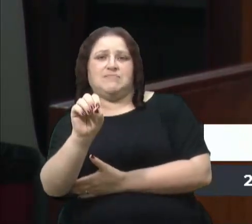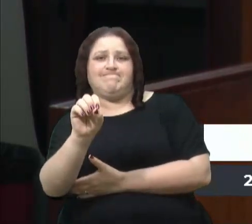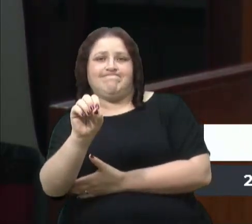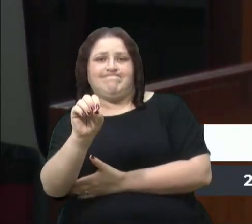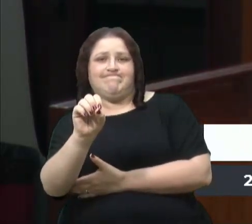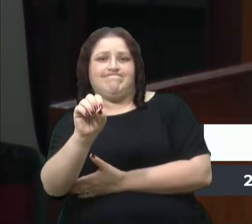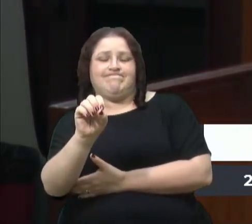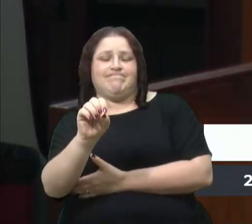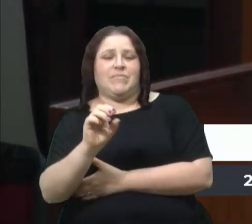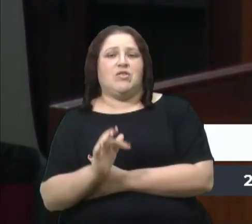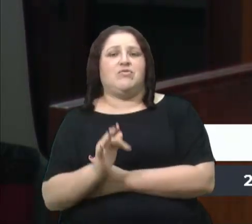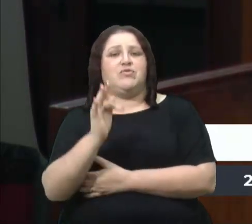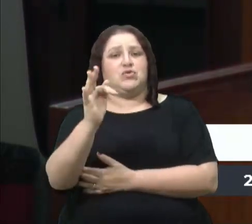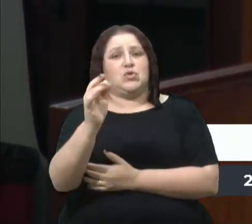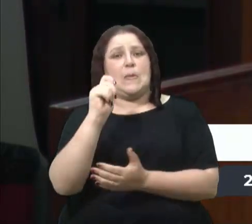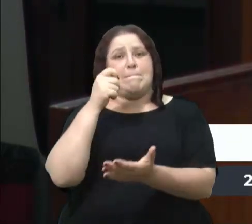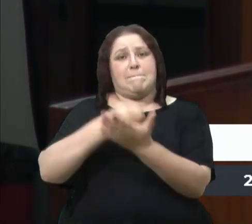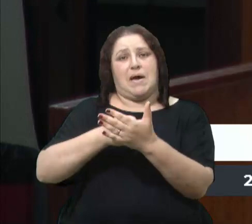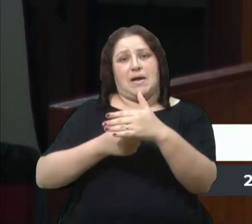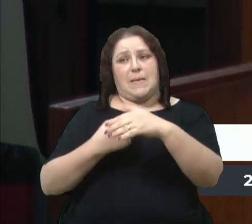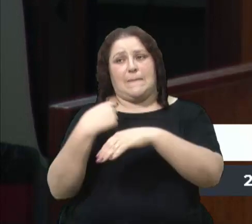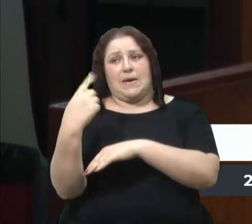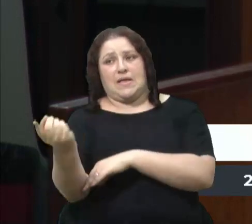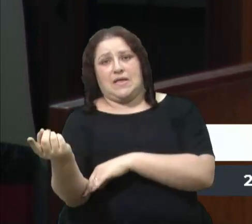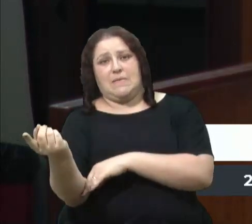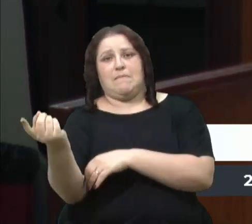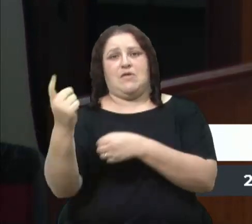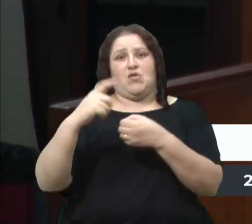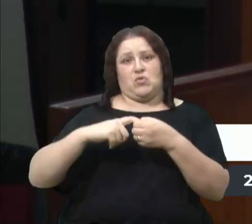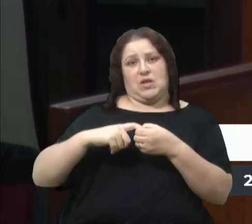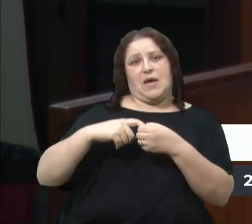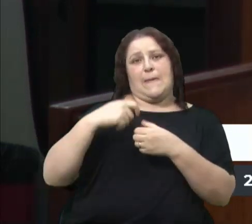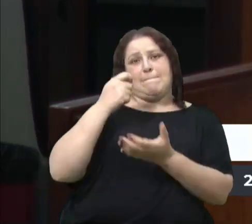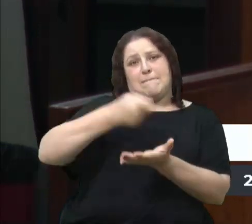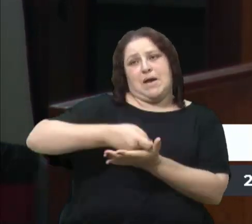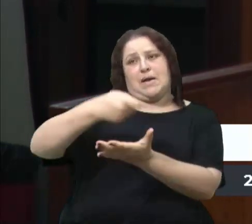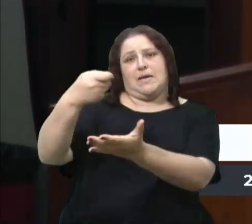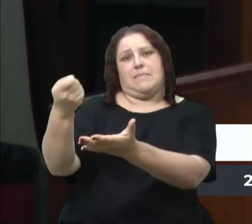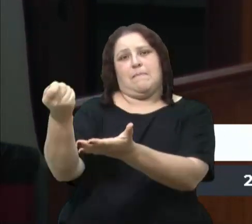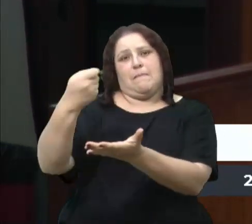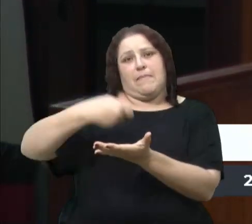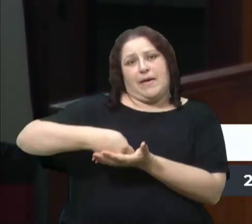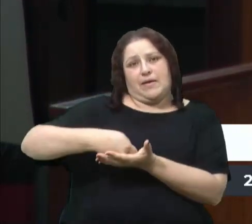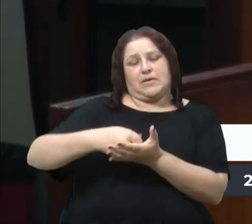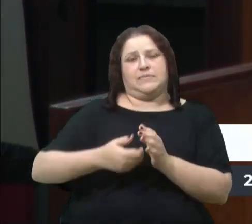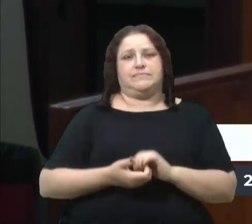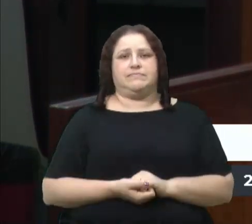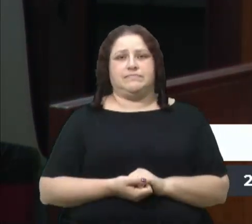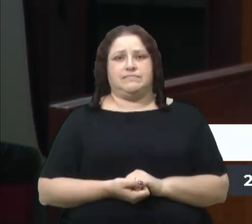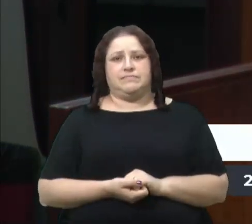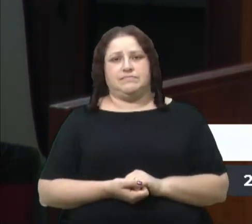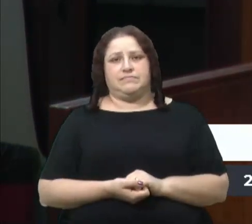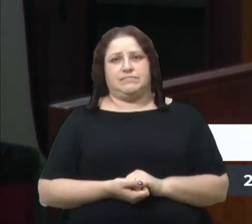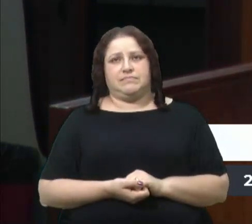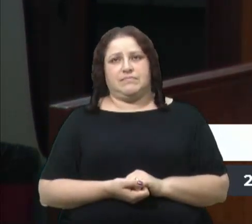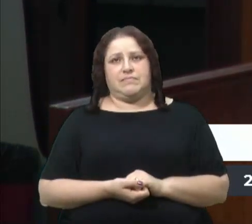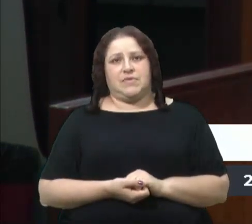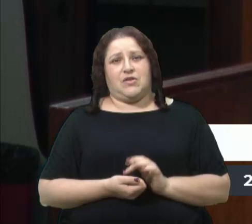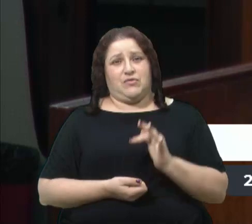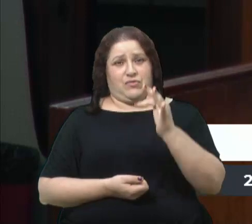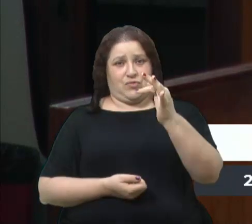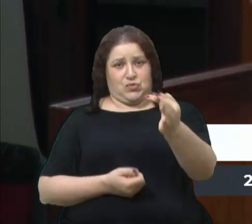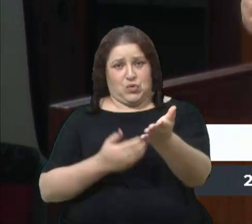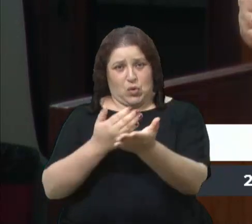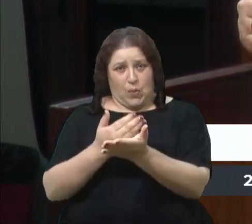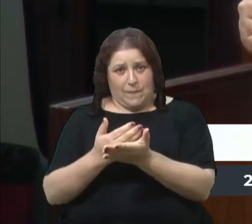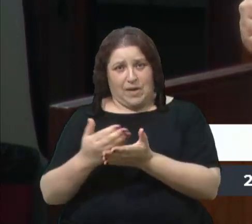E depois, vereador Velocino, tem mais ainda. Não é só isso. Quando as cancelas dessas novas concessionárias